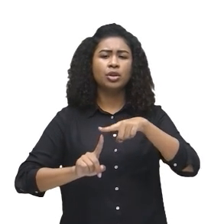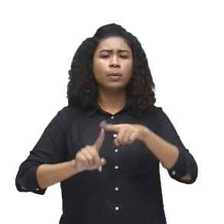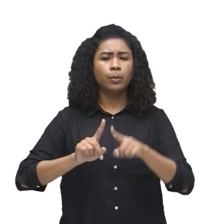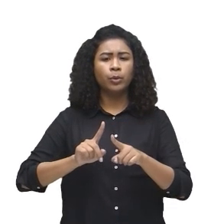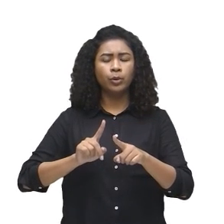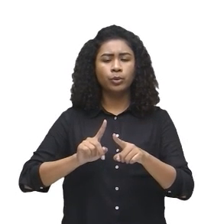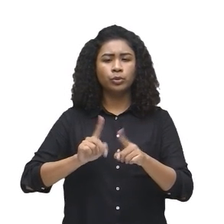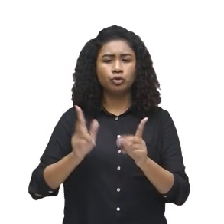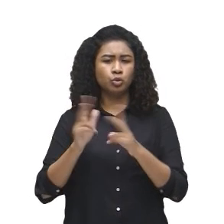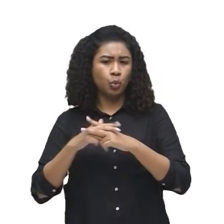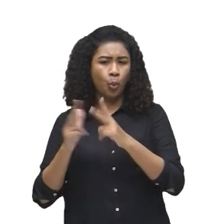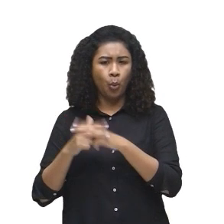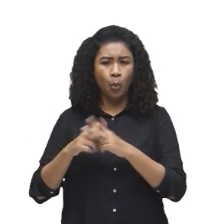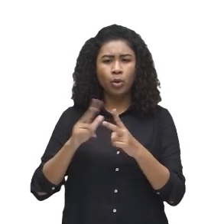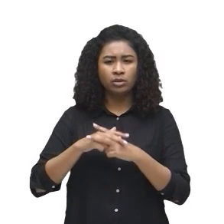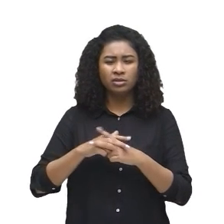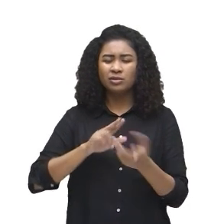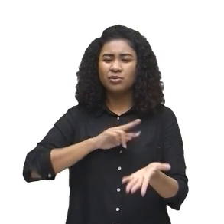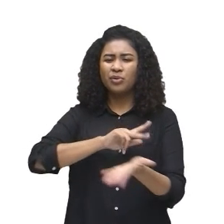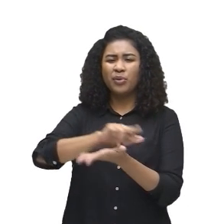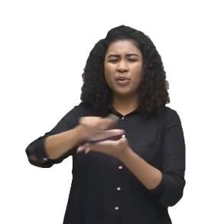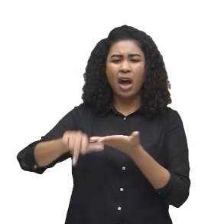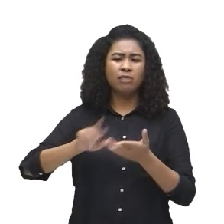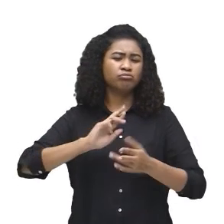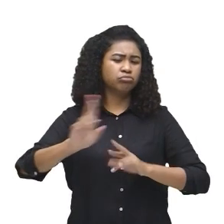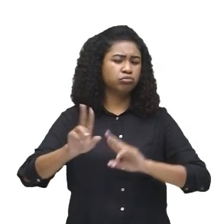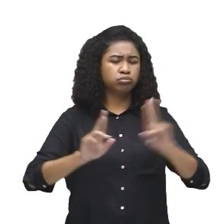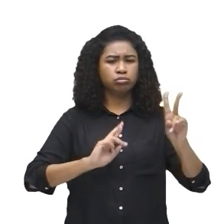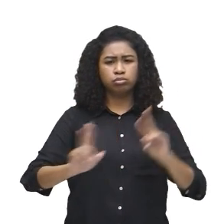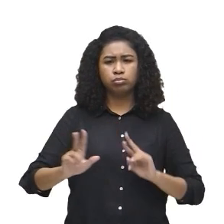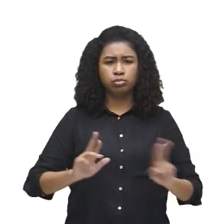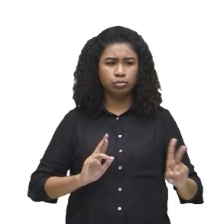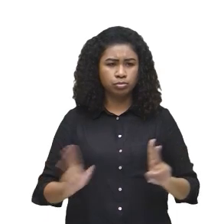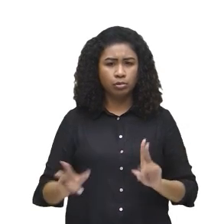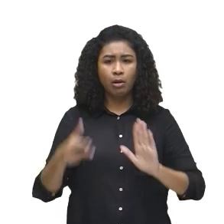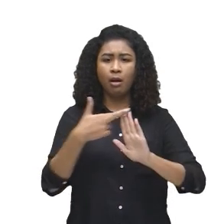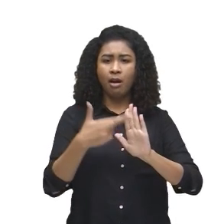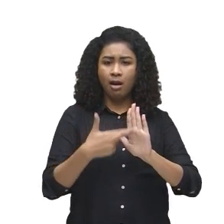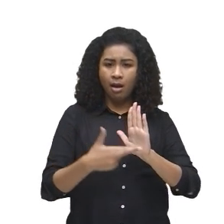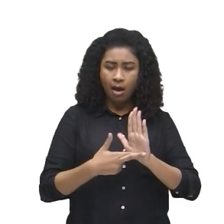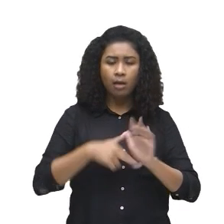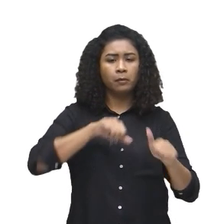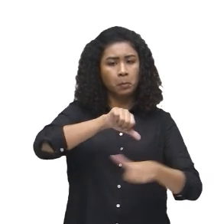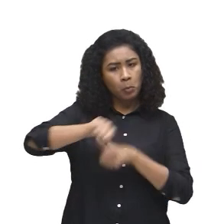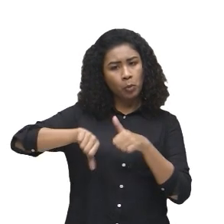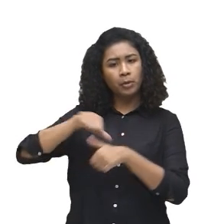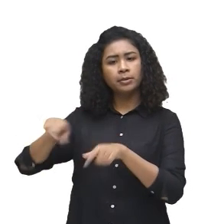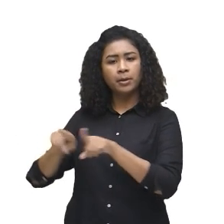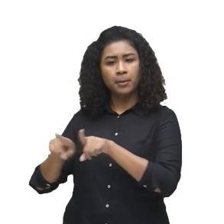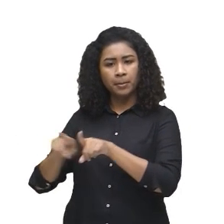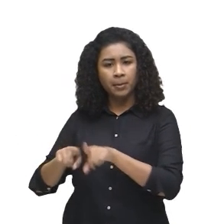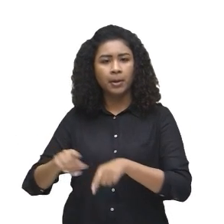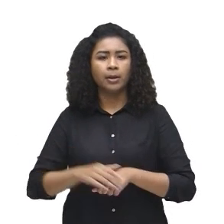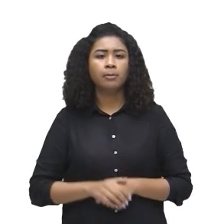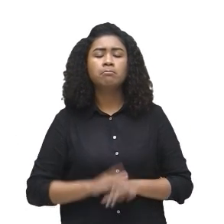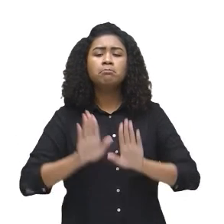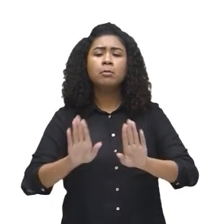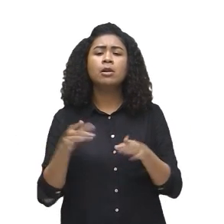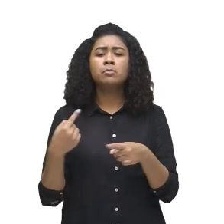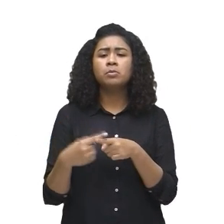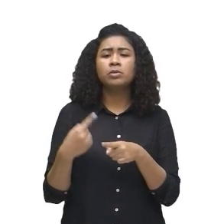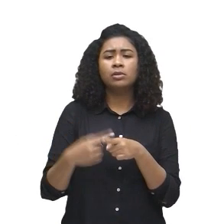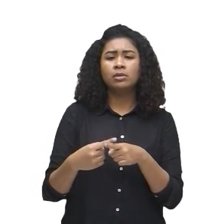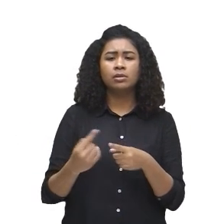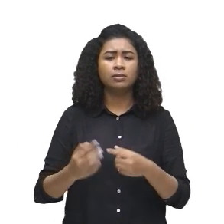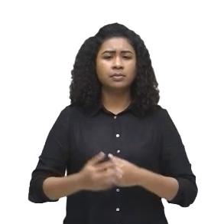podem variar conforme as regras. Bom, então a gente justifica essa resposta pela seguinte maneira.